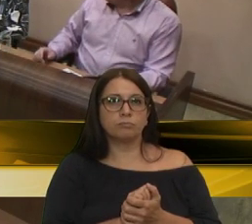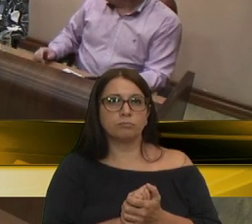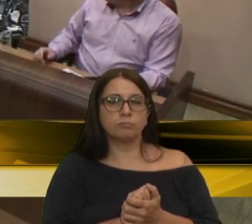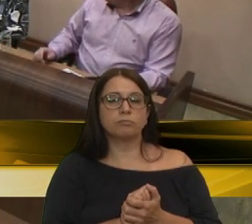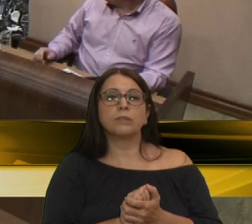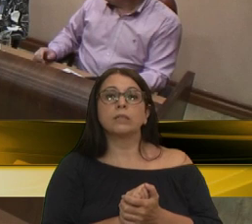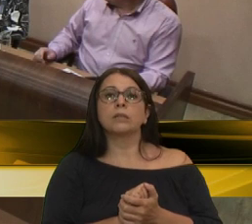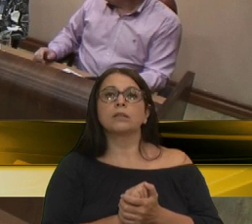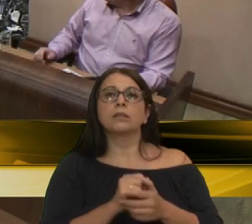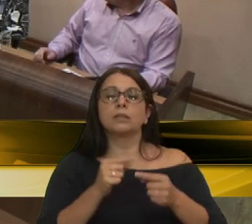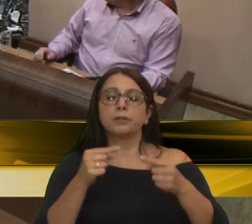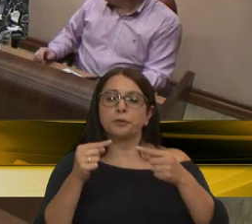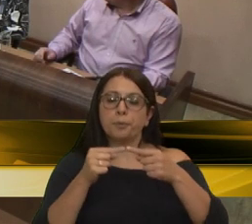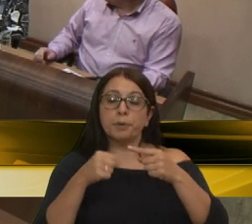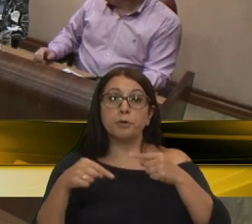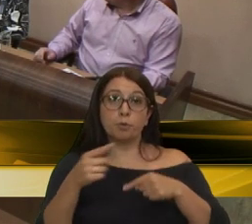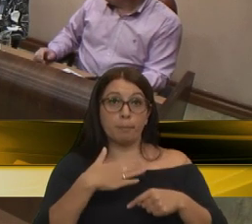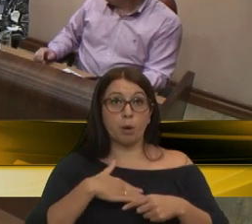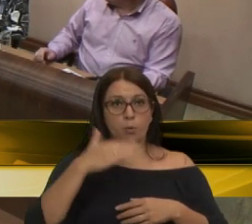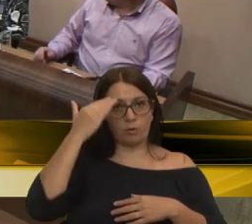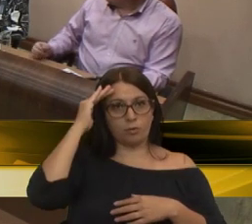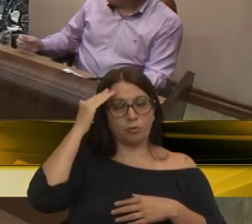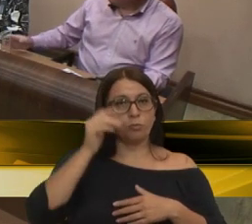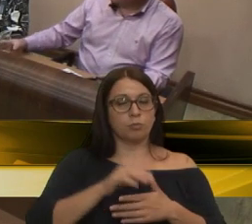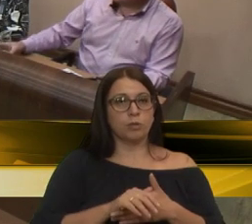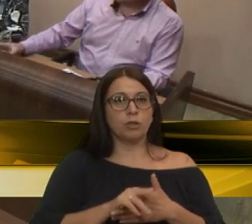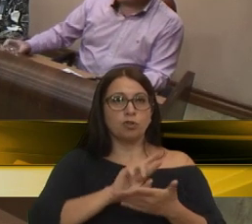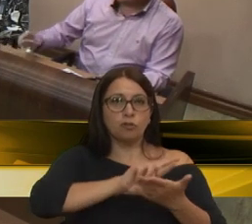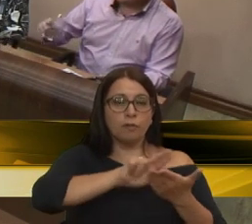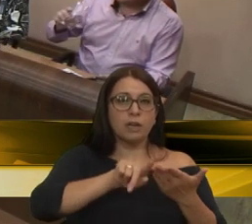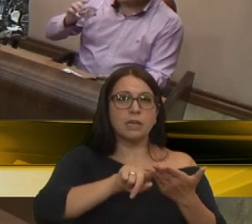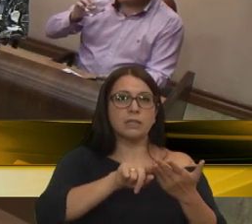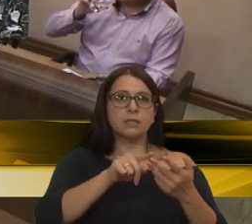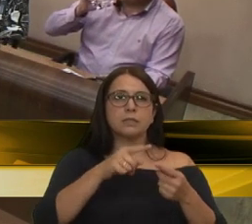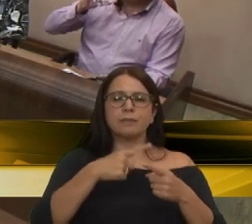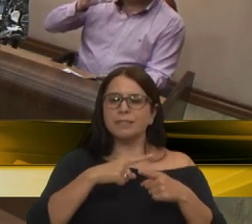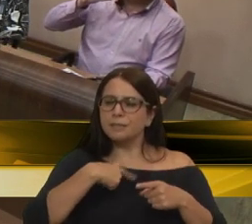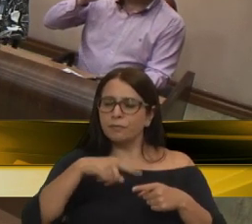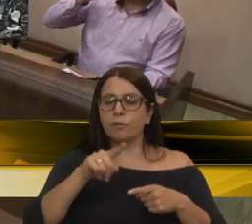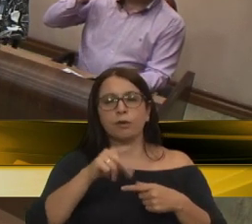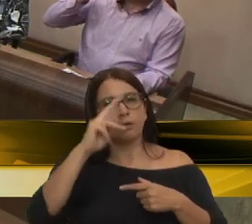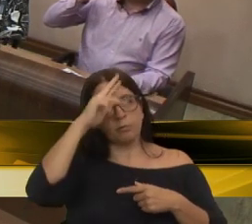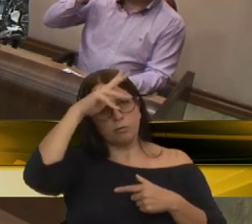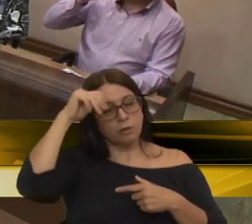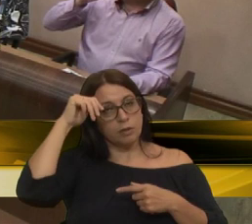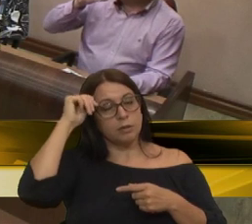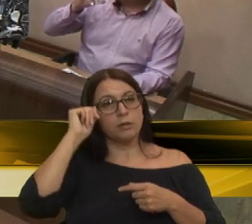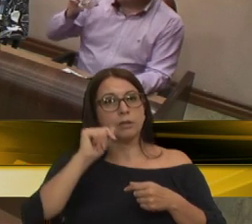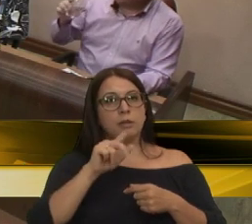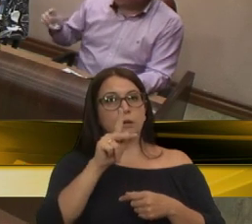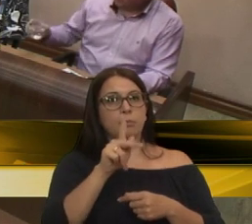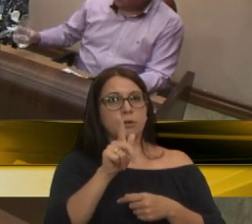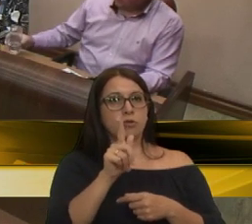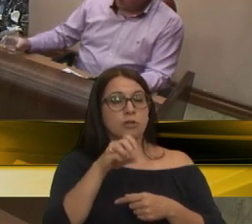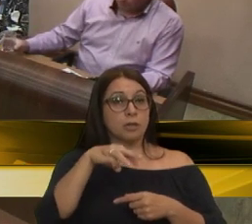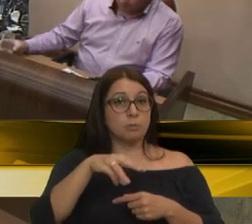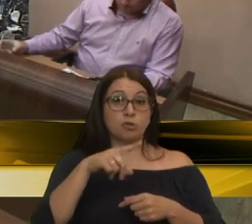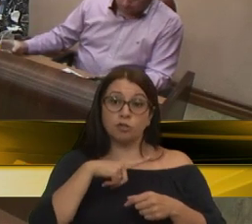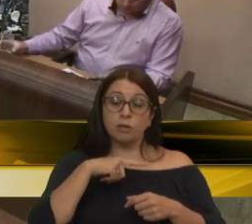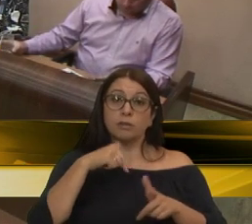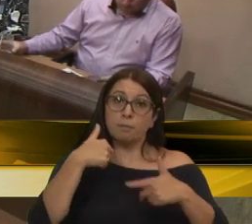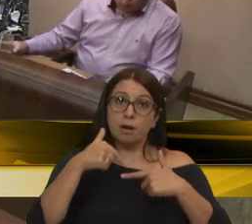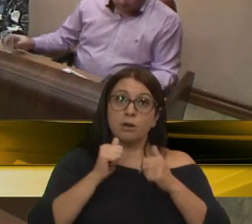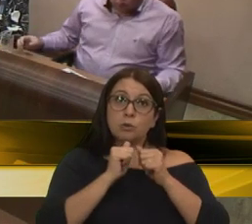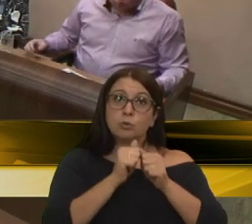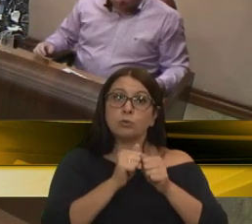corroboram meu entendimento. Diversas vezes transmitidos ao prefeito que a PGM deveria atuar de